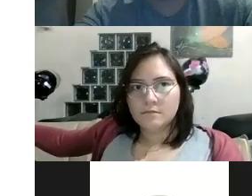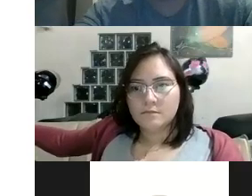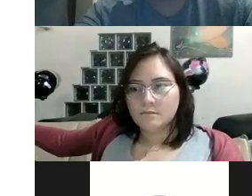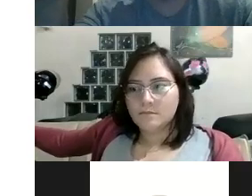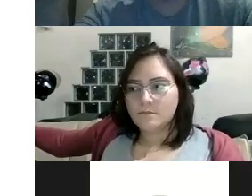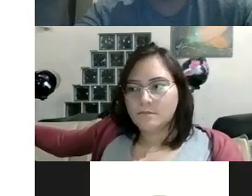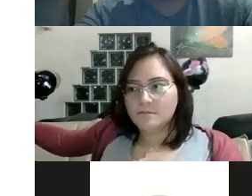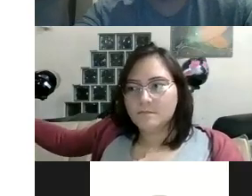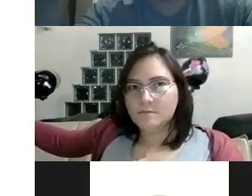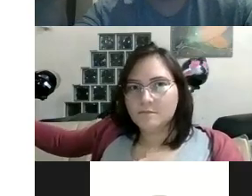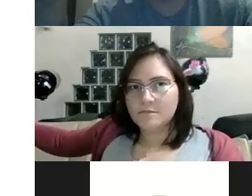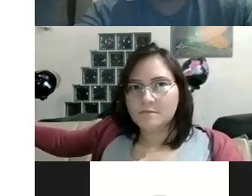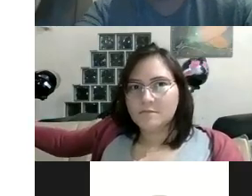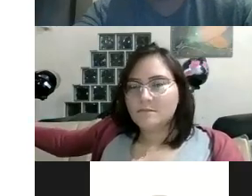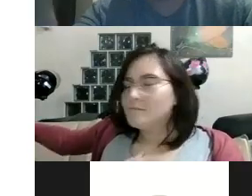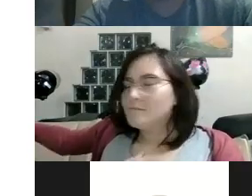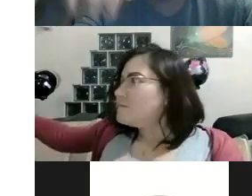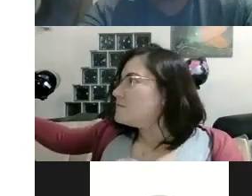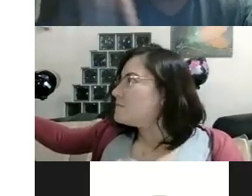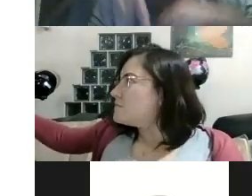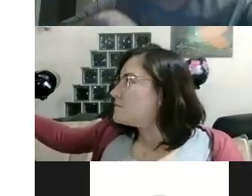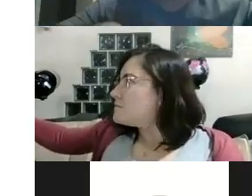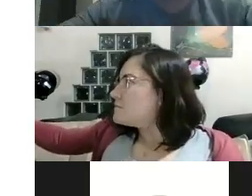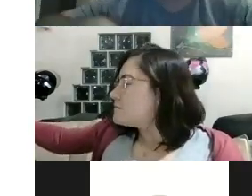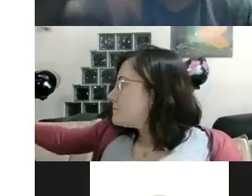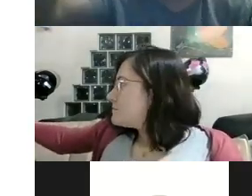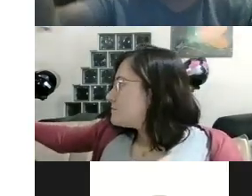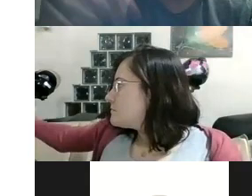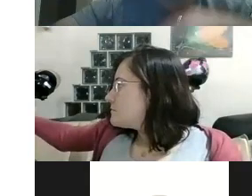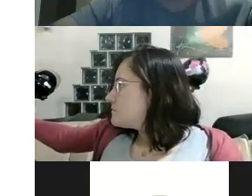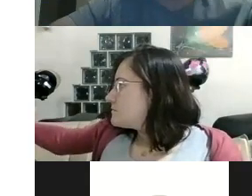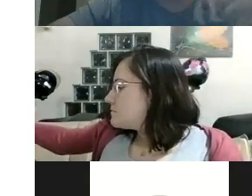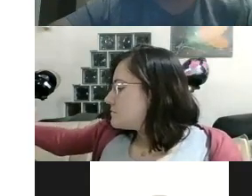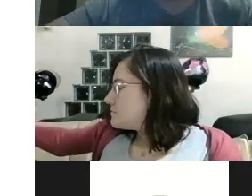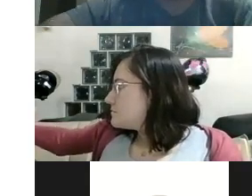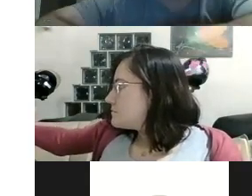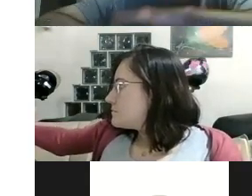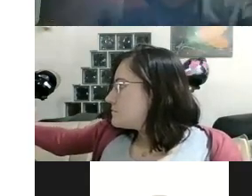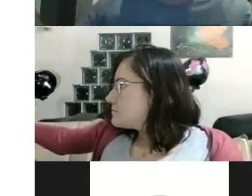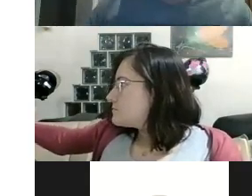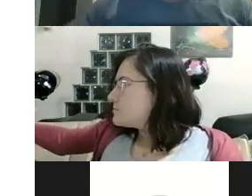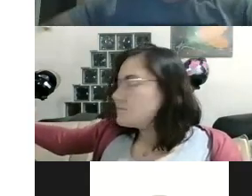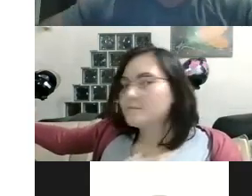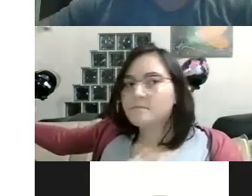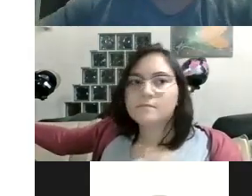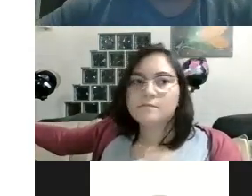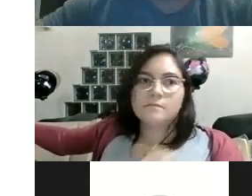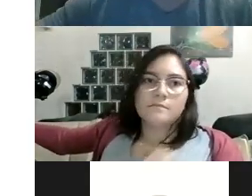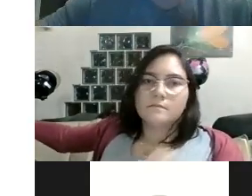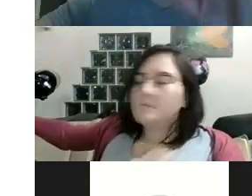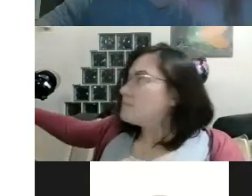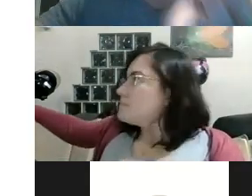que nem agora com a epidemia. Metade não usa máscara, metade usa, metade acredita, metade não acredita. Não existe uma